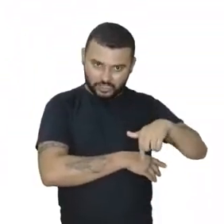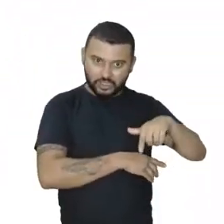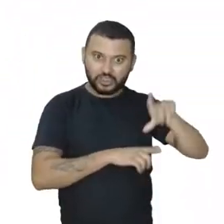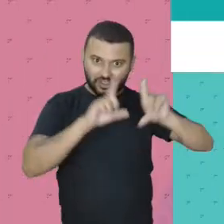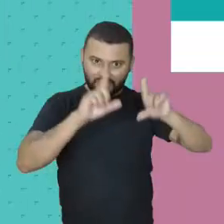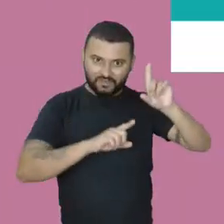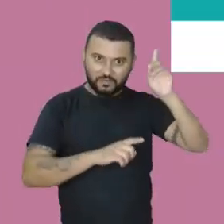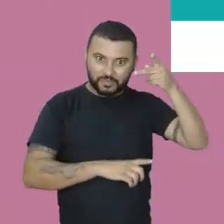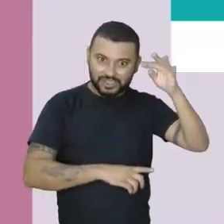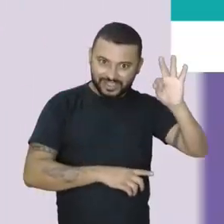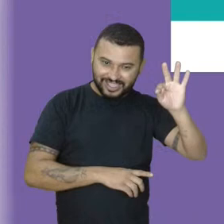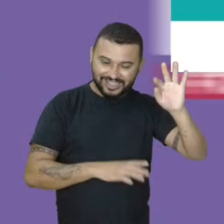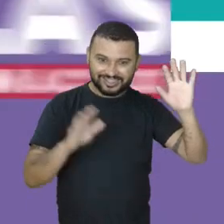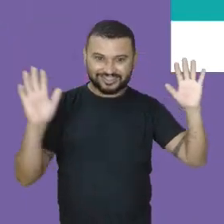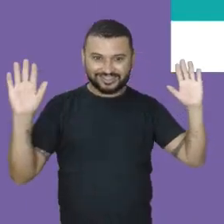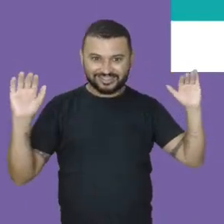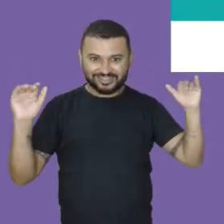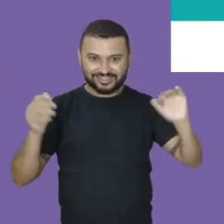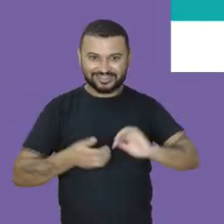aqui na TV PT.